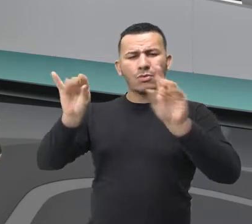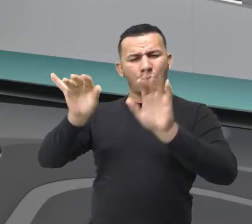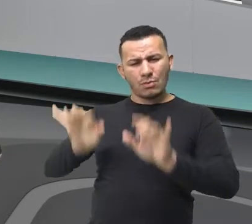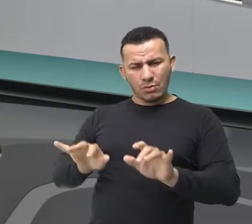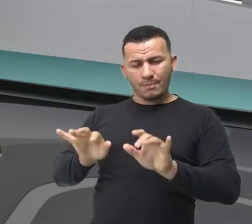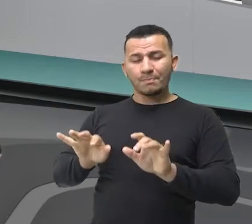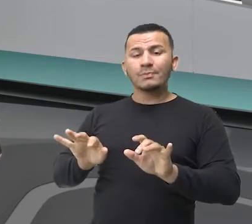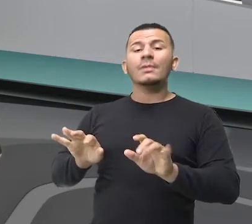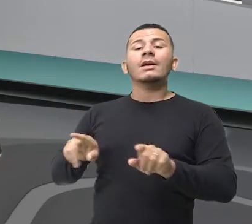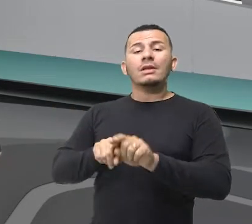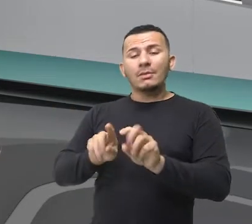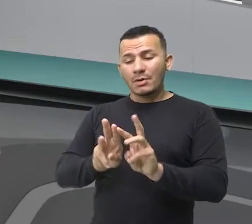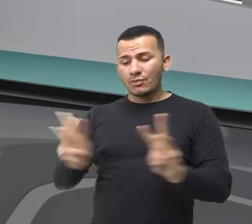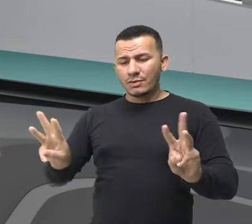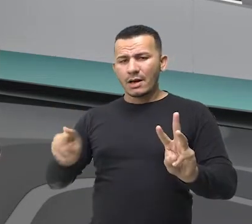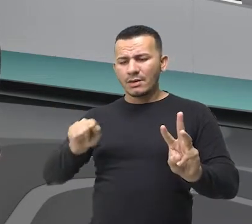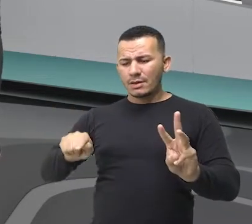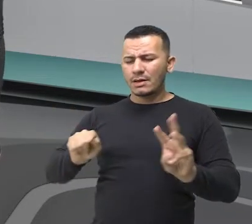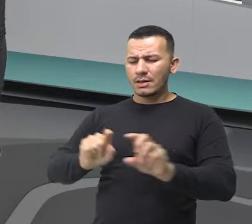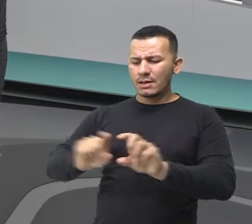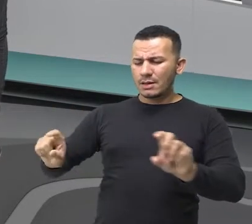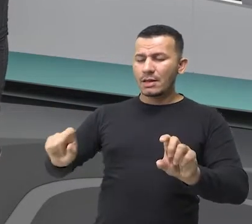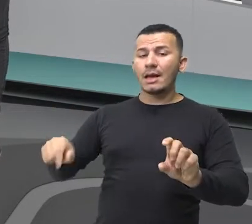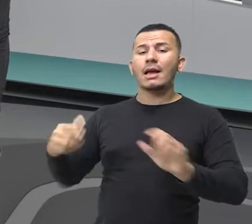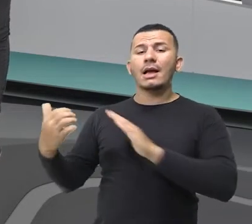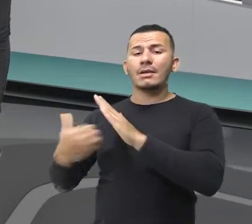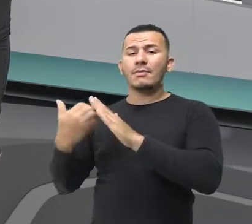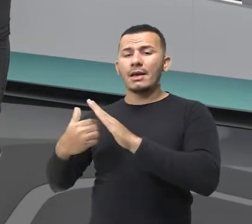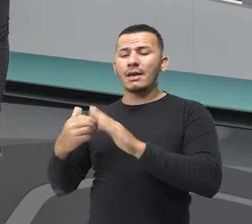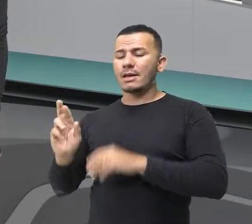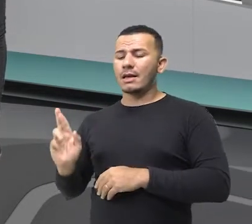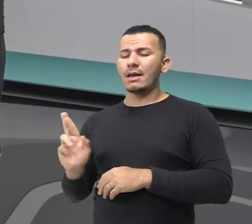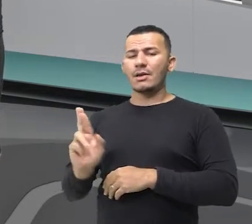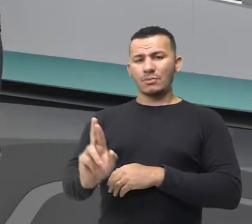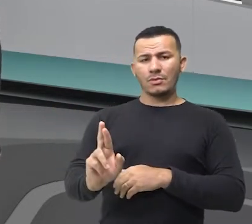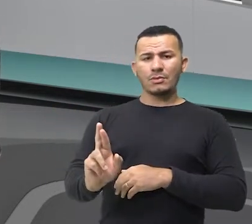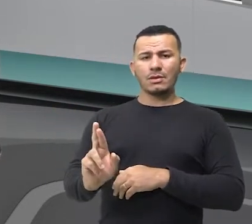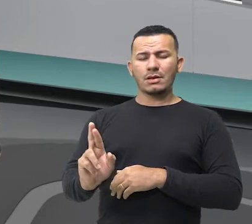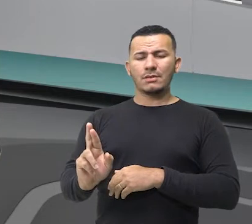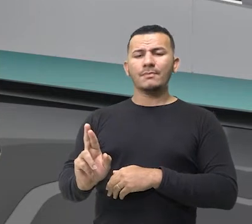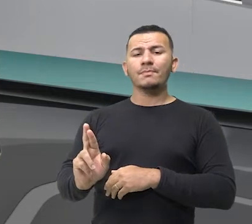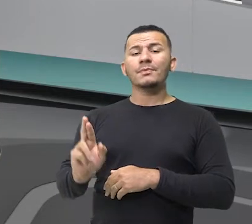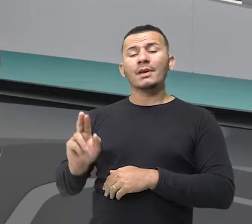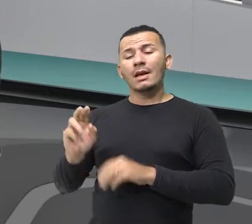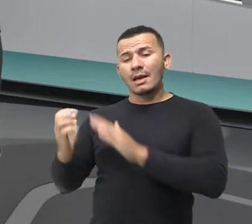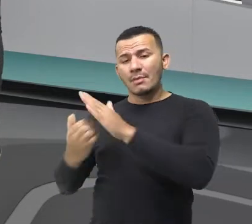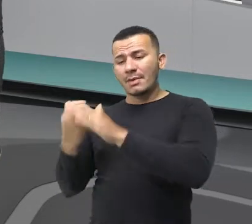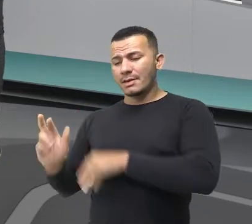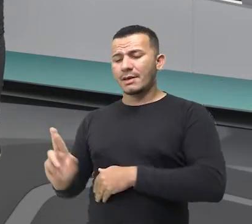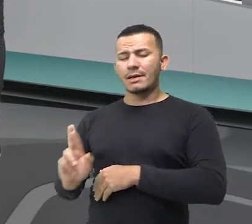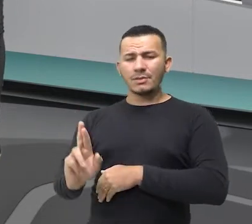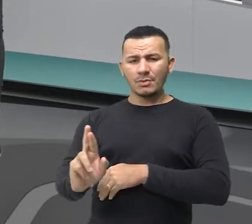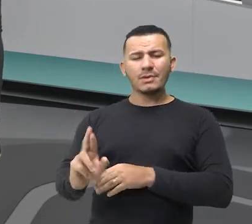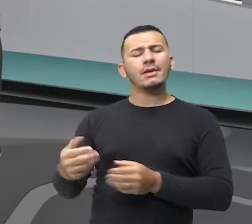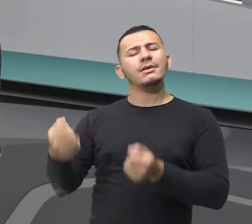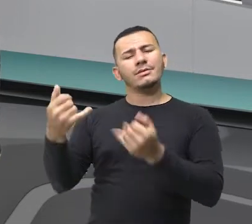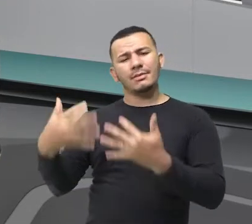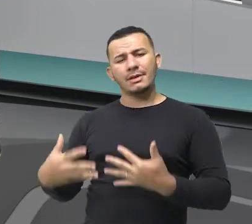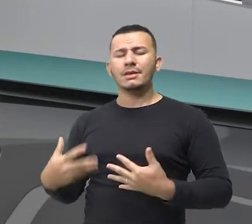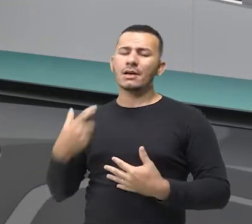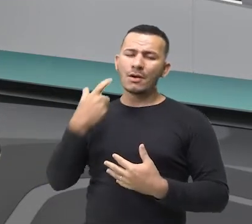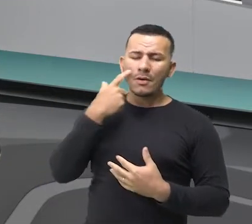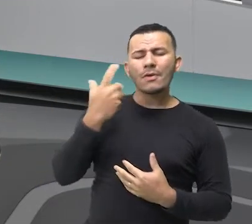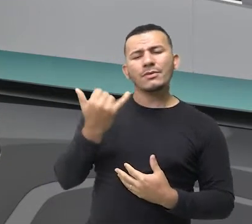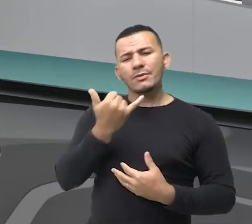aqui no site também tem o espaço para empresa a responder olha só a resposta da empresa e a empresa se manifesta